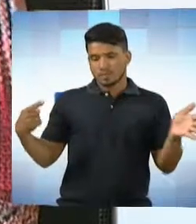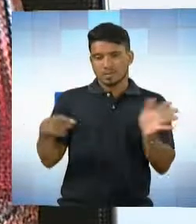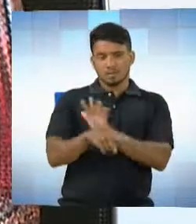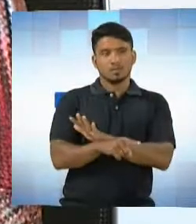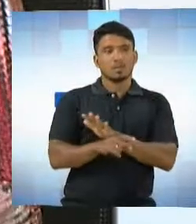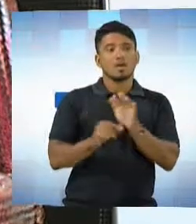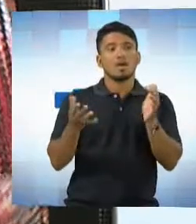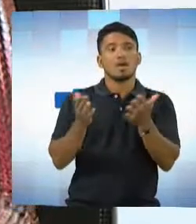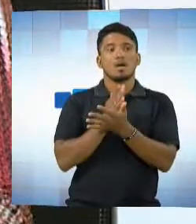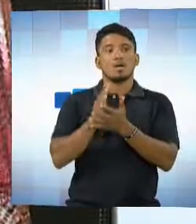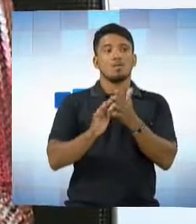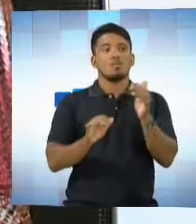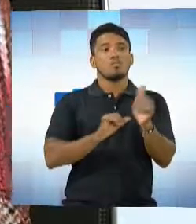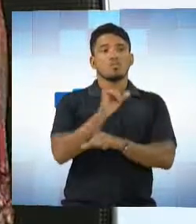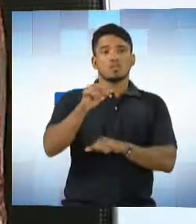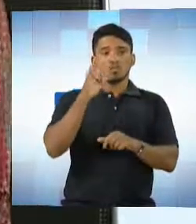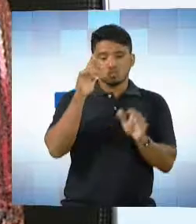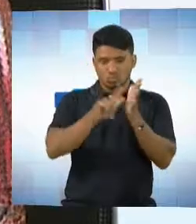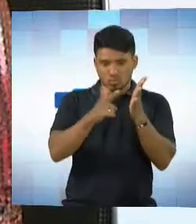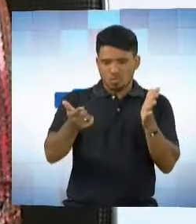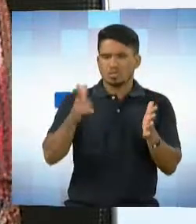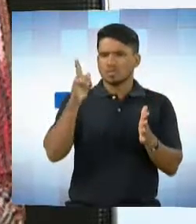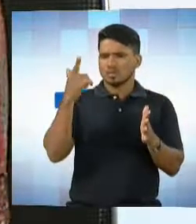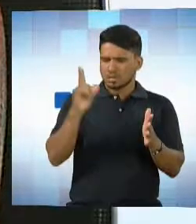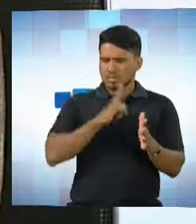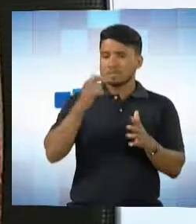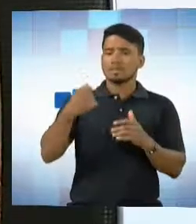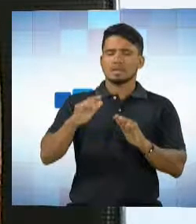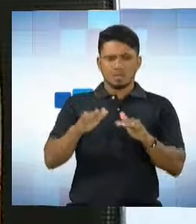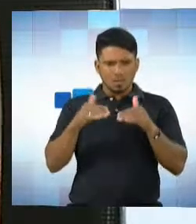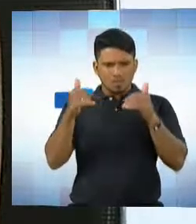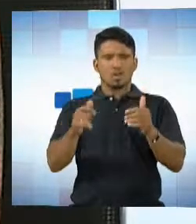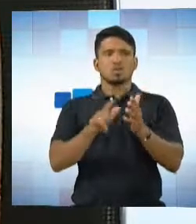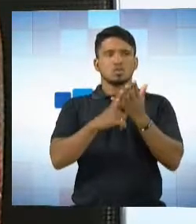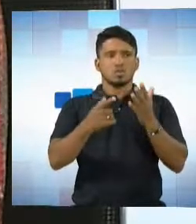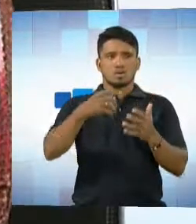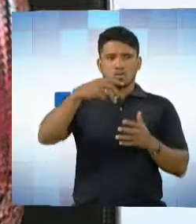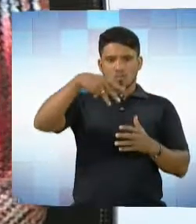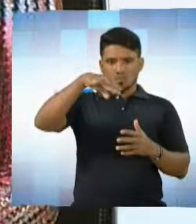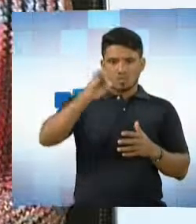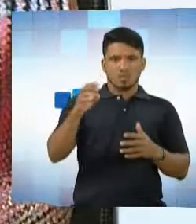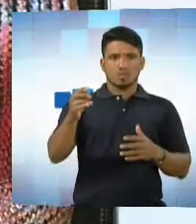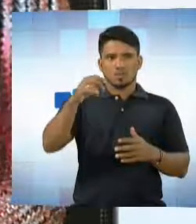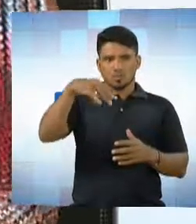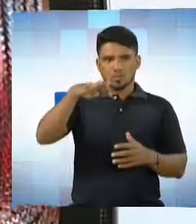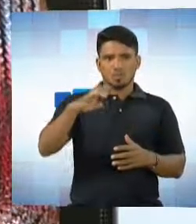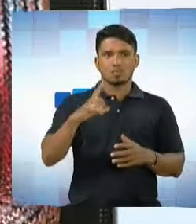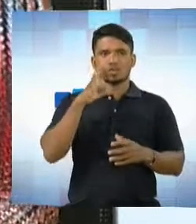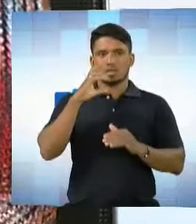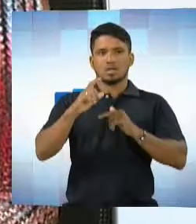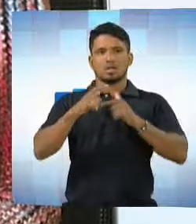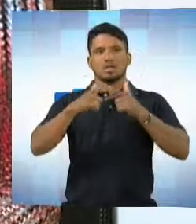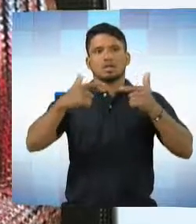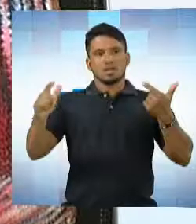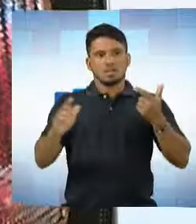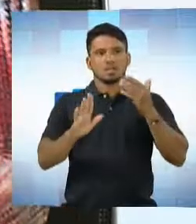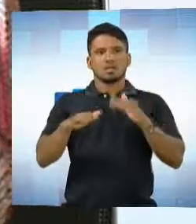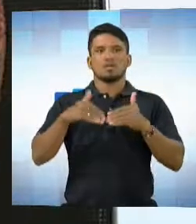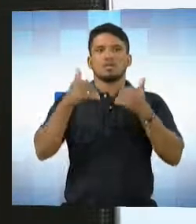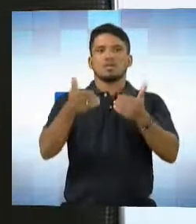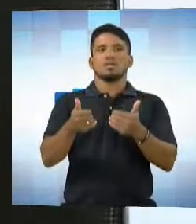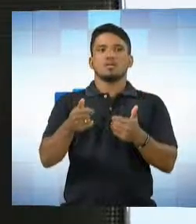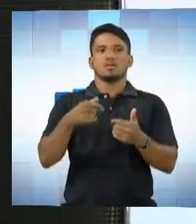mudanças, é que o jornal, ele tem que se reinventar. O jornal Meu Norte, por exemplo, ele está se reinventando, ele está melhorando.